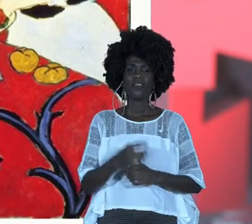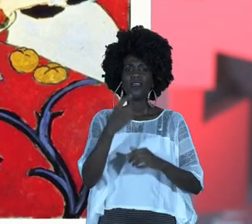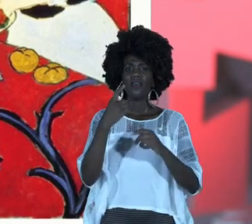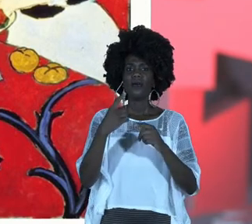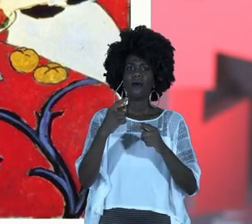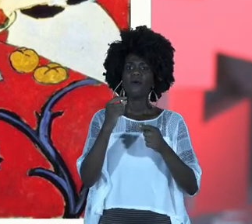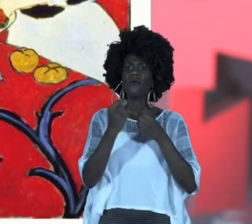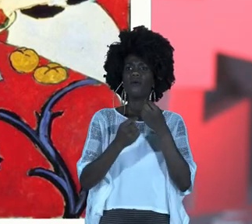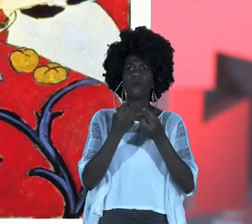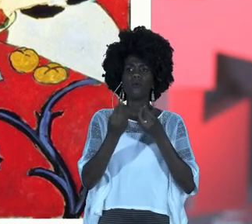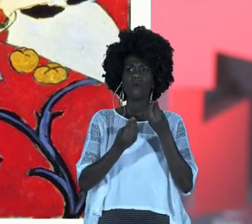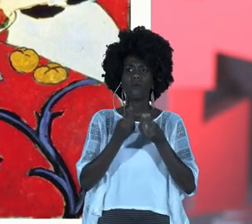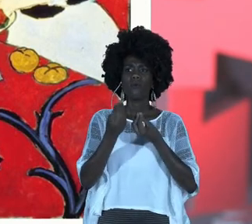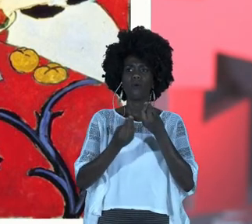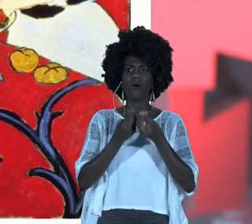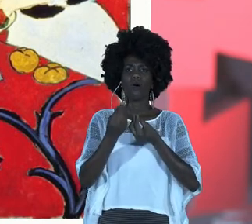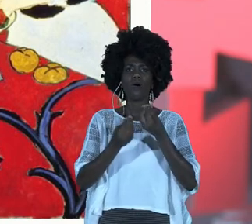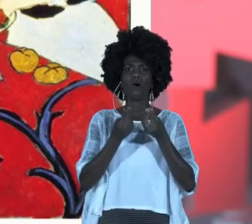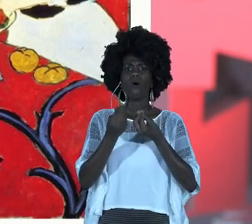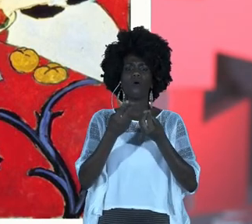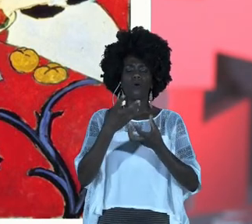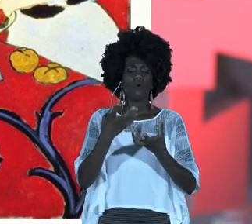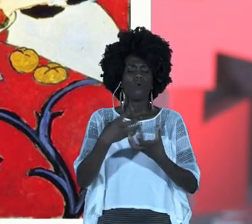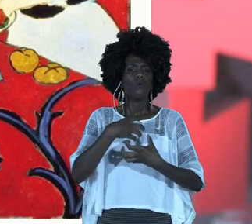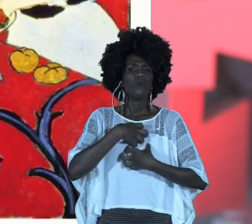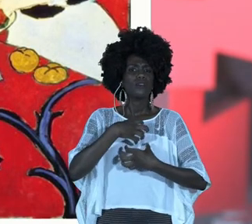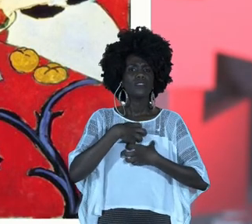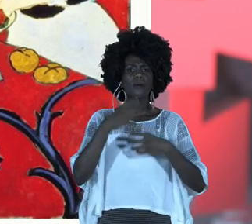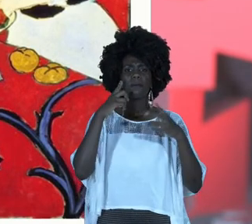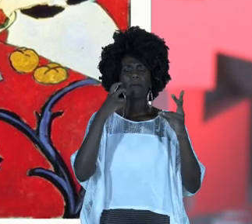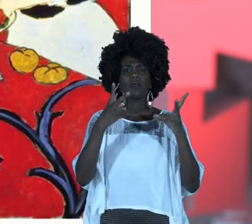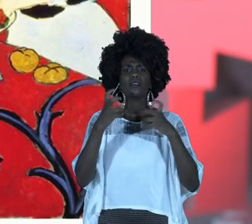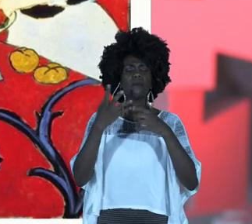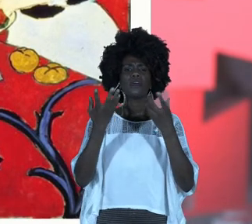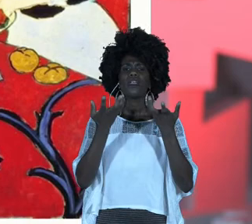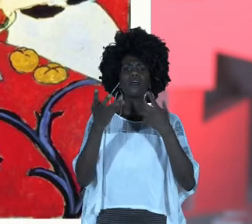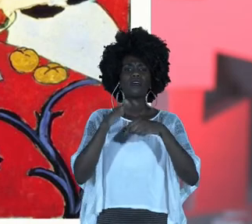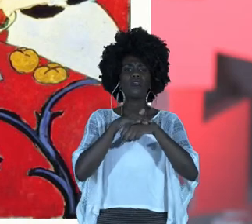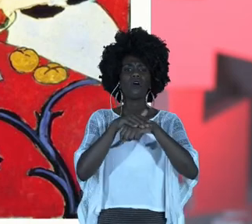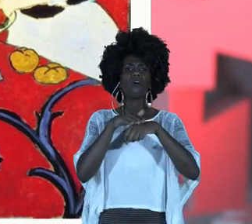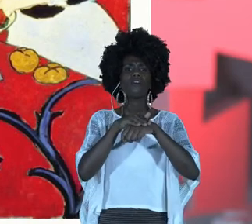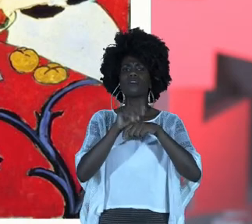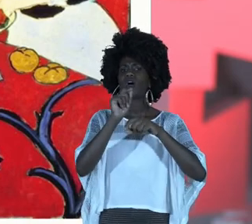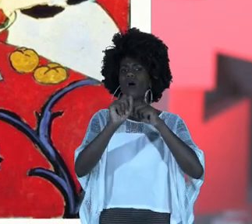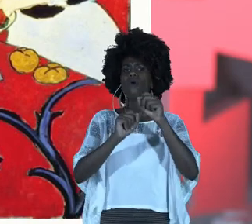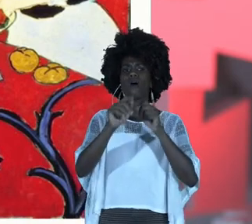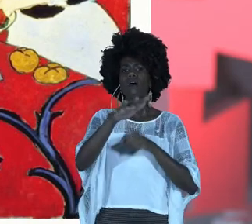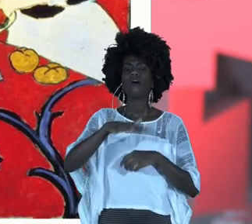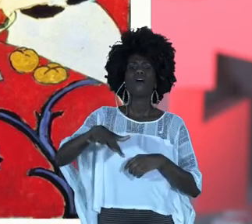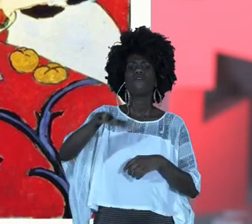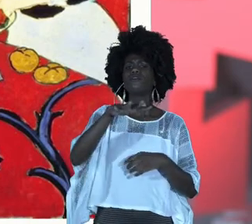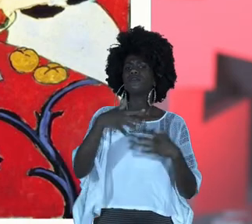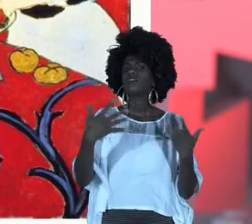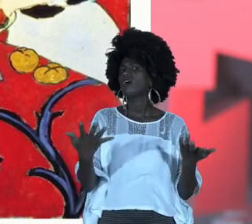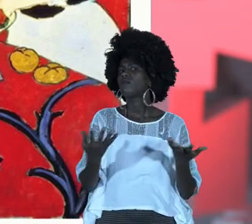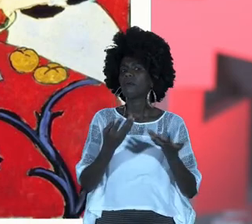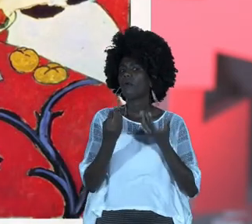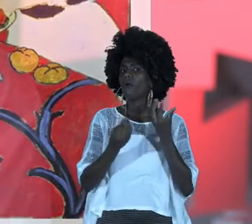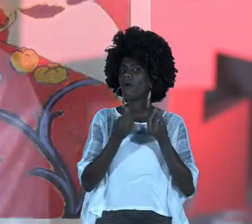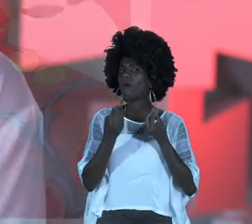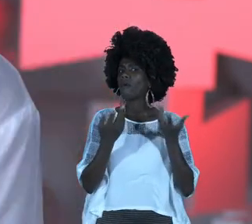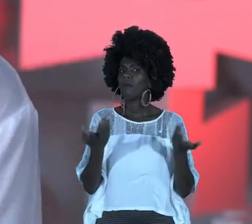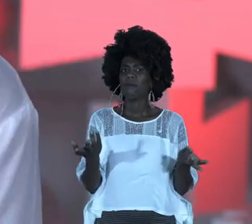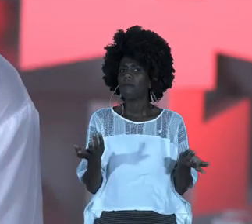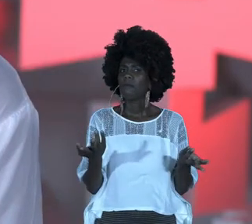Qual é a sensação que passa? Como eu gostaria de conversar com vocês, né? Para a gente poder fazer um